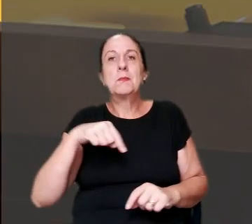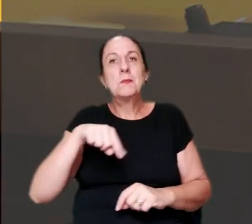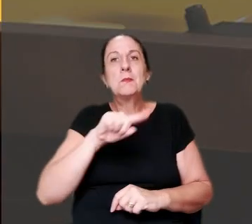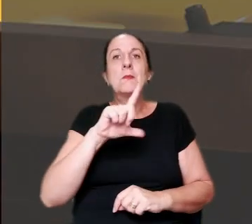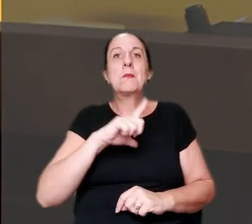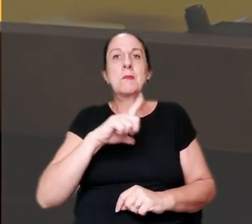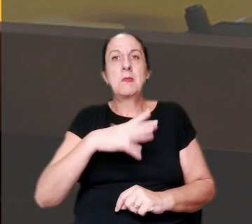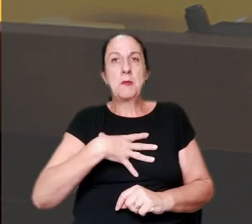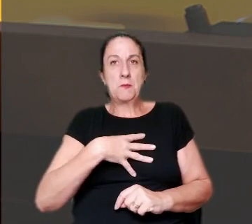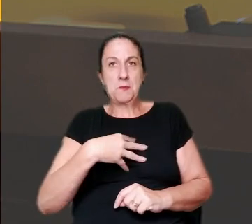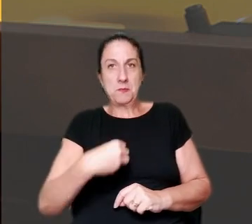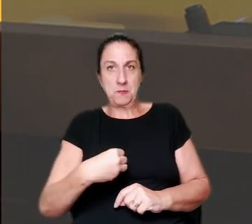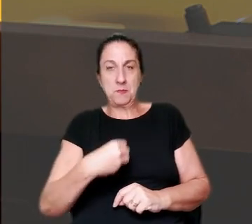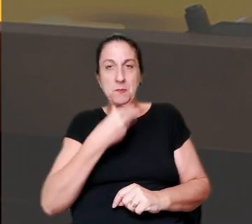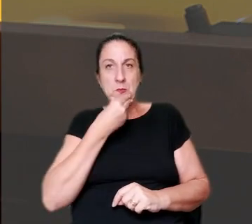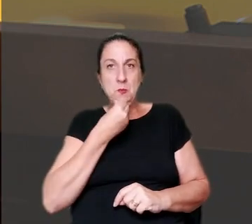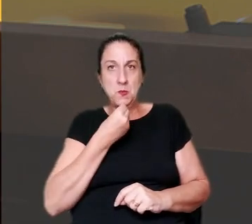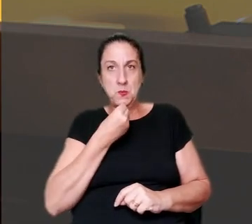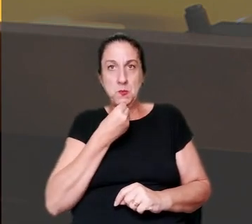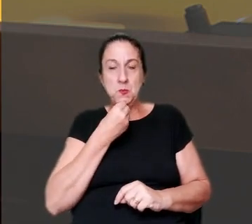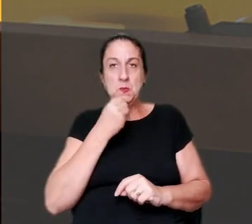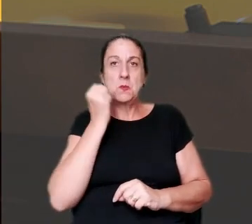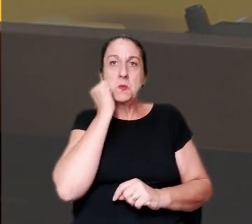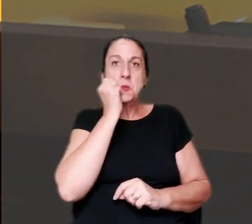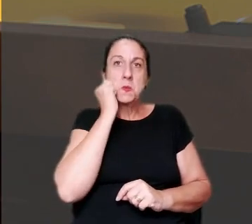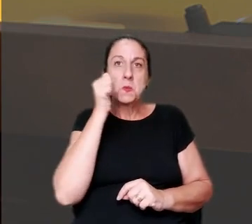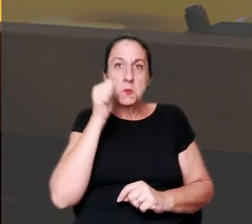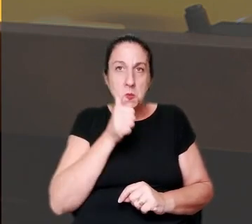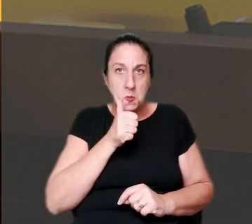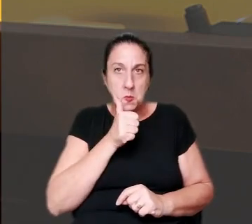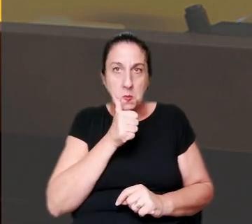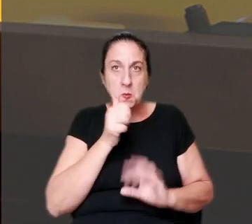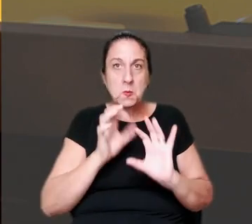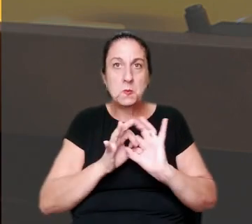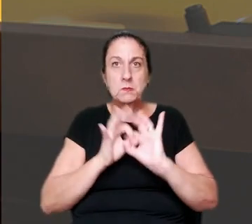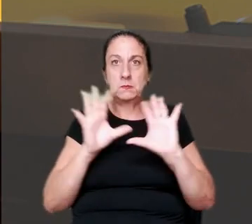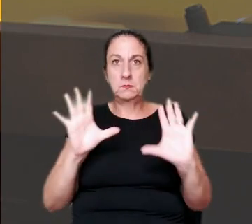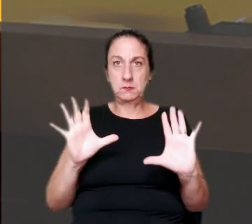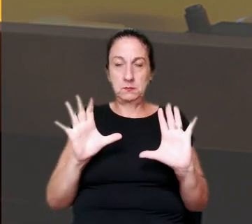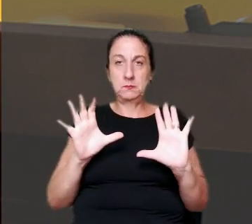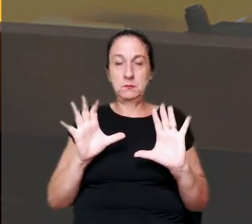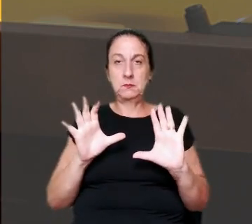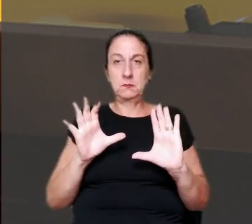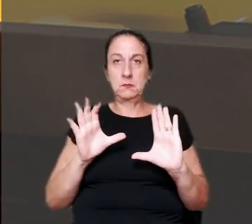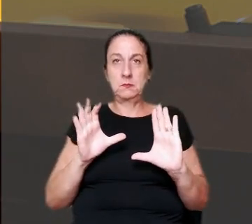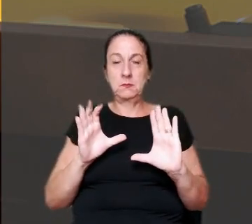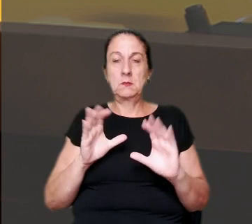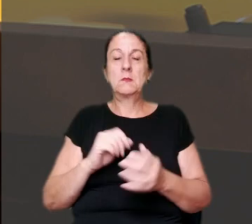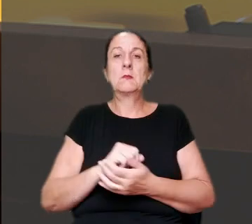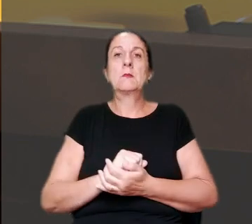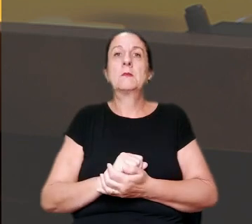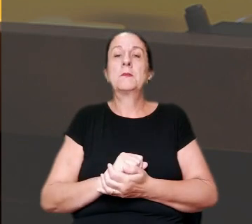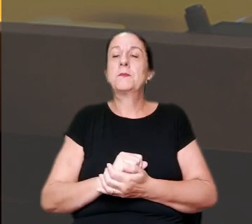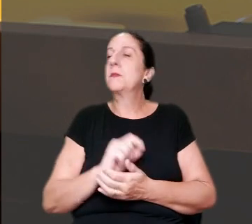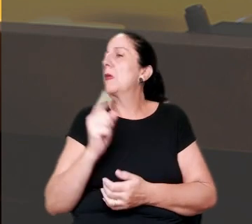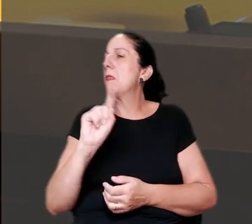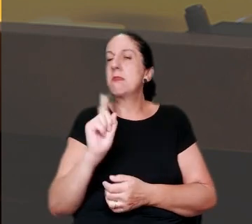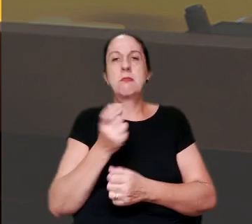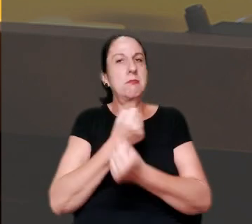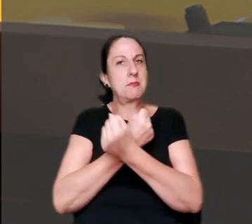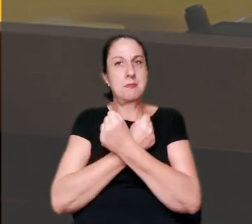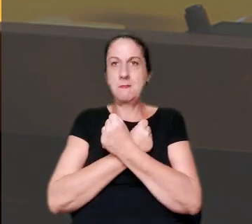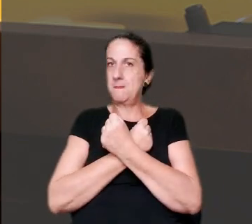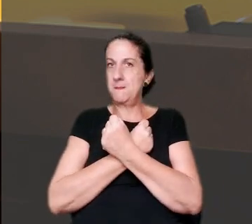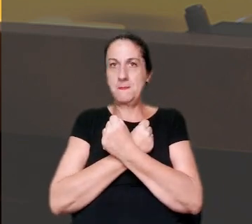né, que teve esse filho com uma negra livre, né, aforreada,